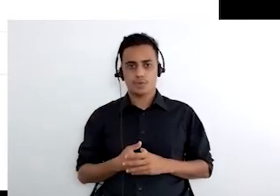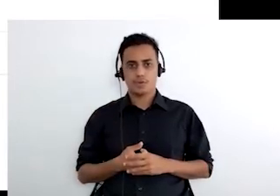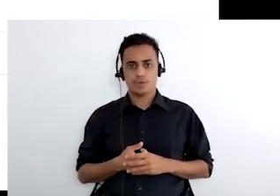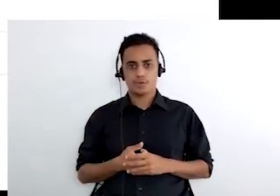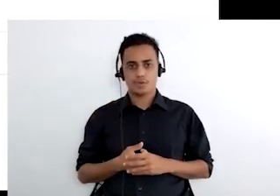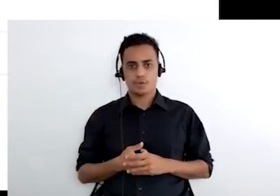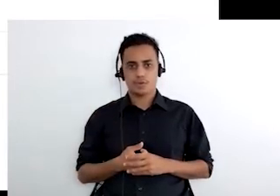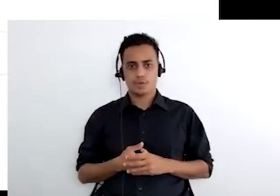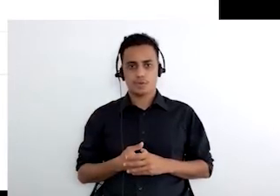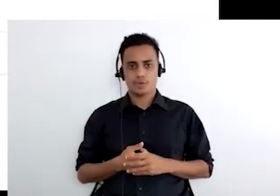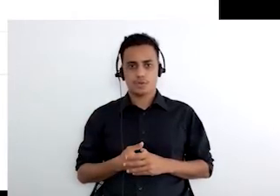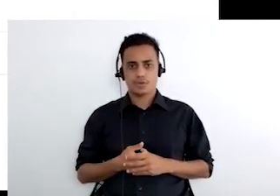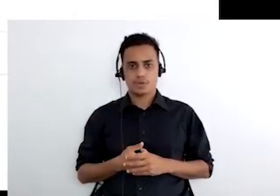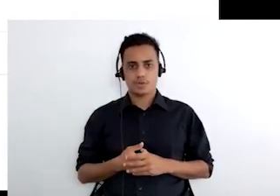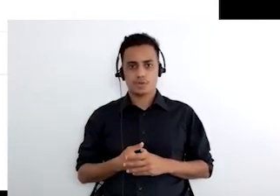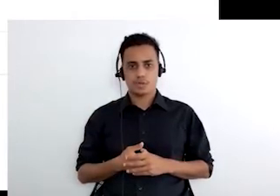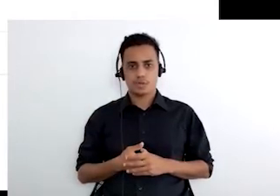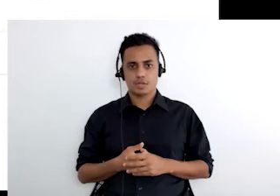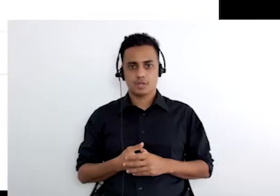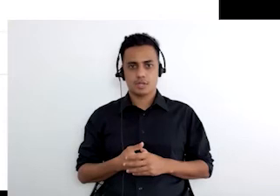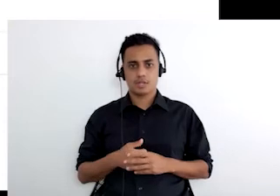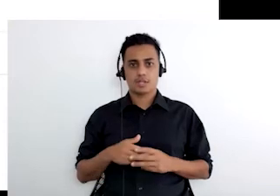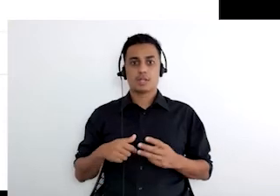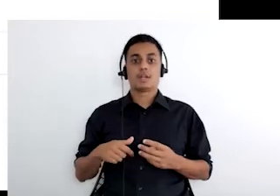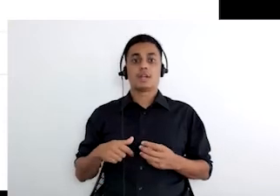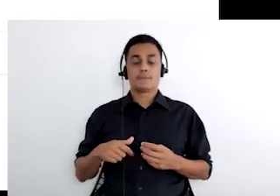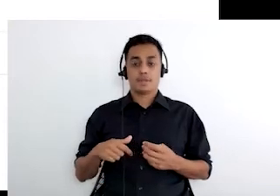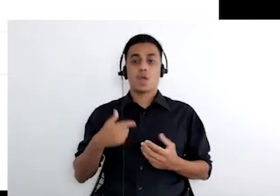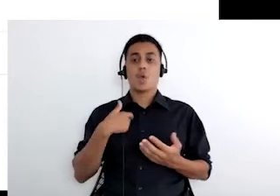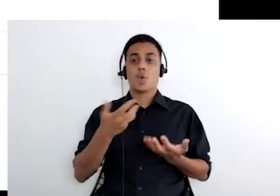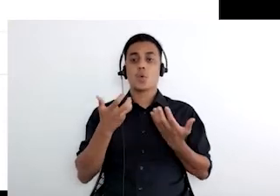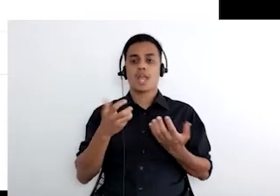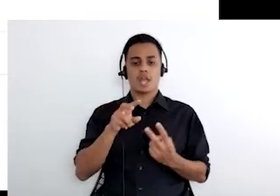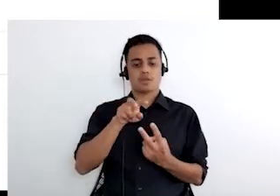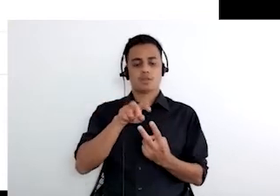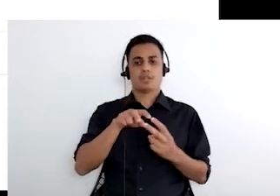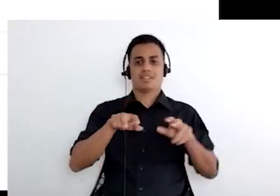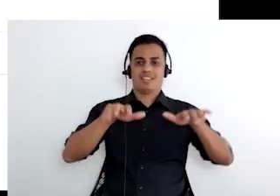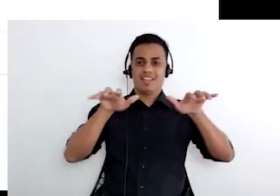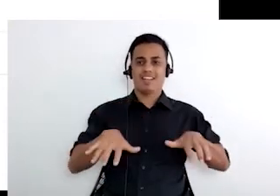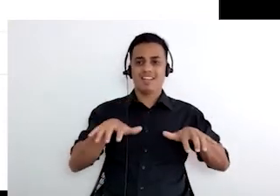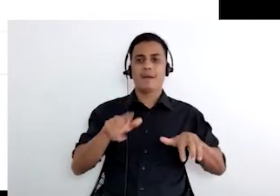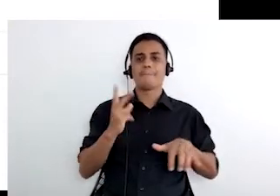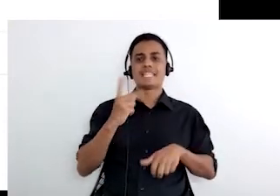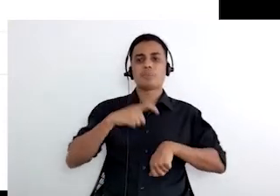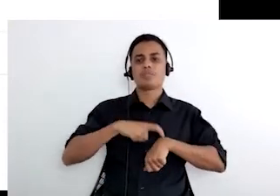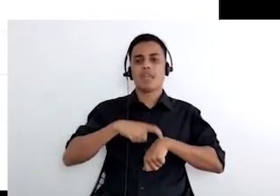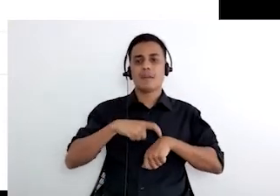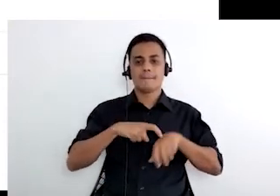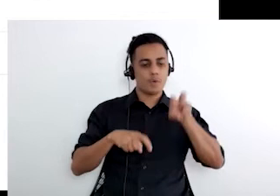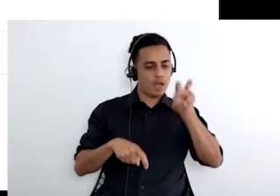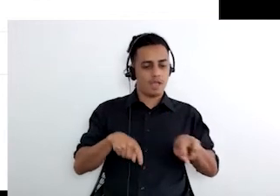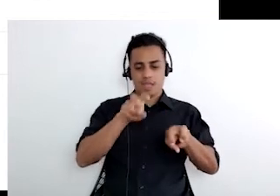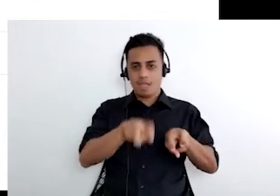tem um acorde, desculpa, que tem essas notas que compõem o acorde. Como o Sonic Pi vai tocar todas de